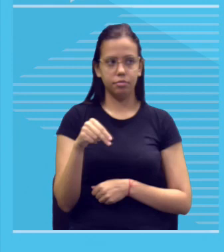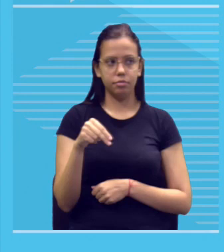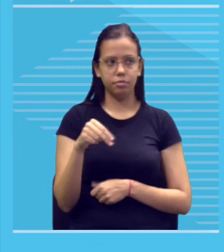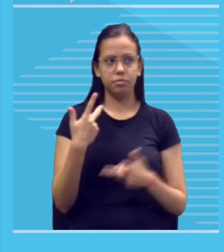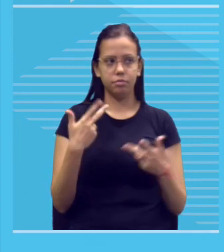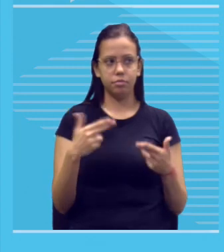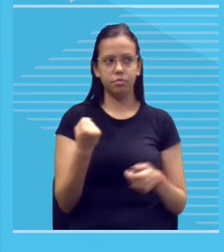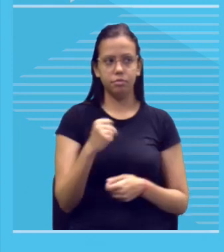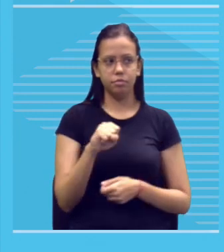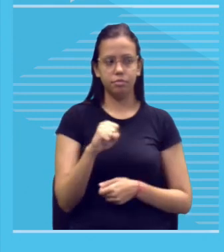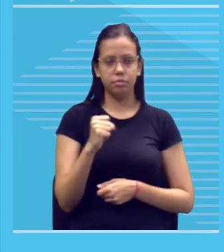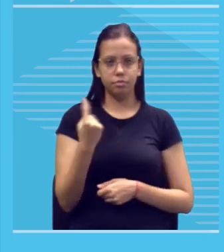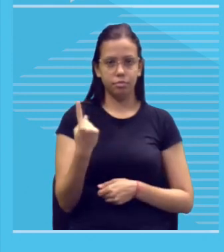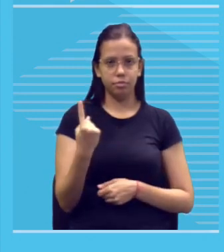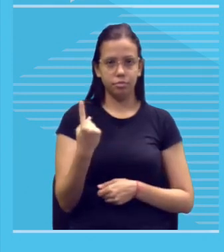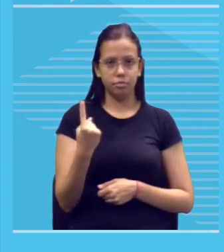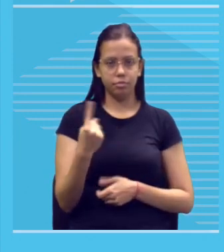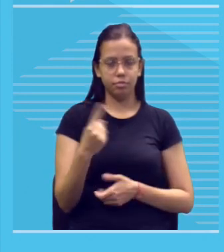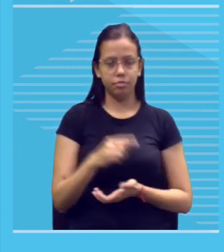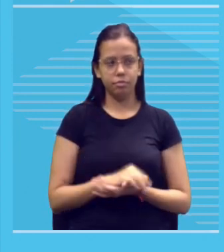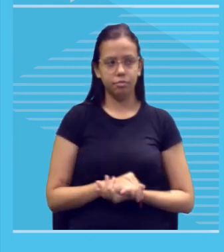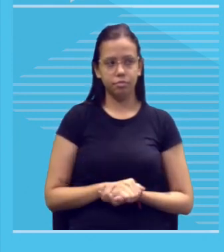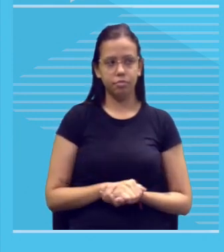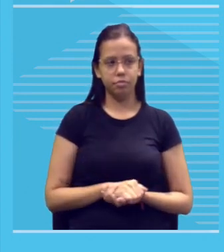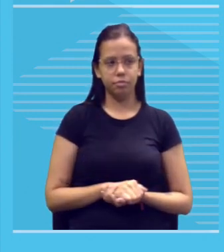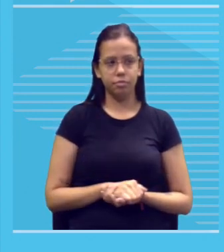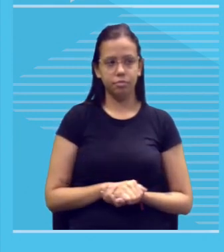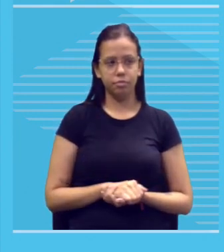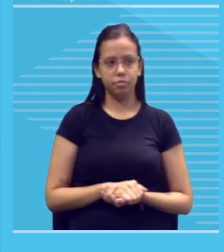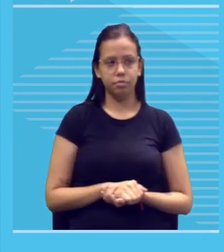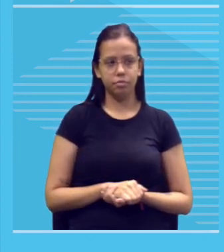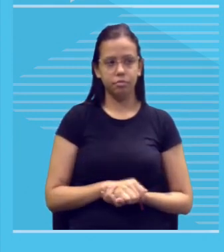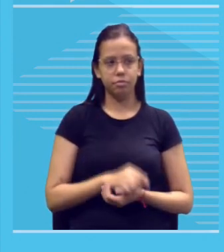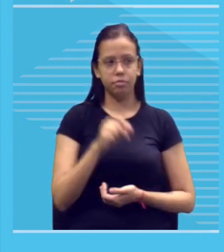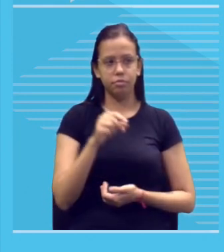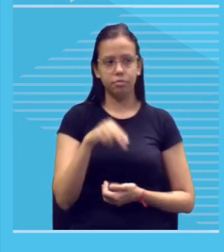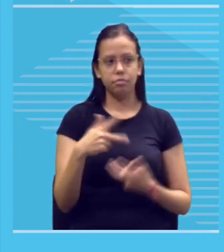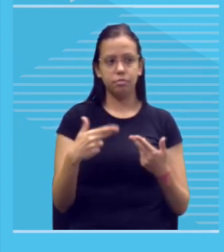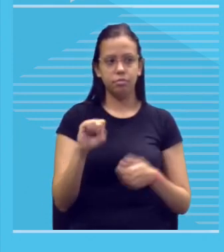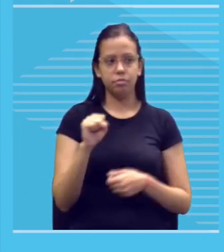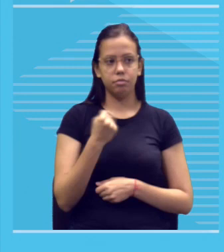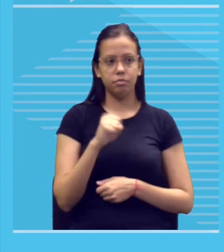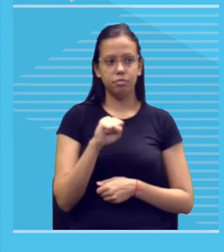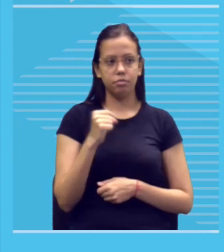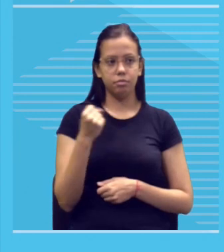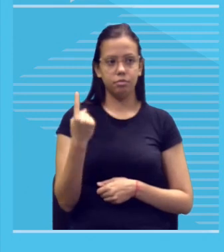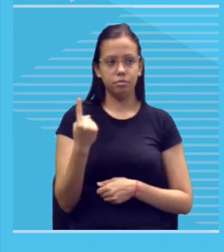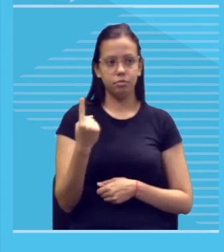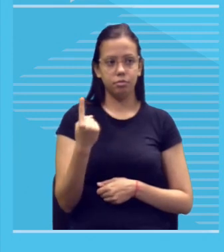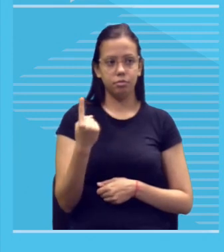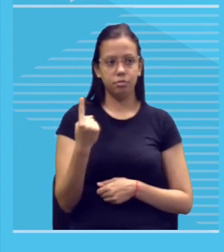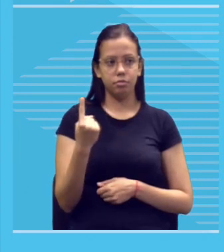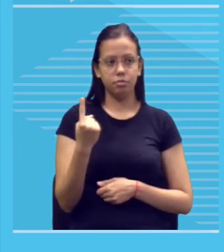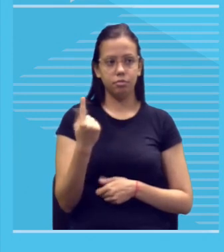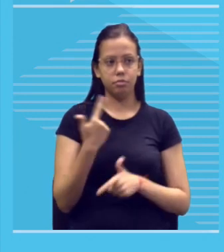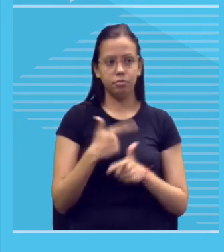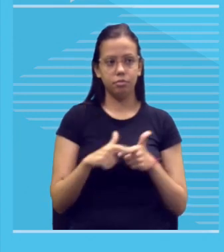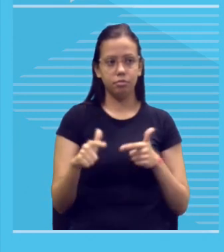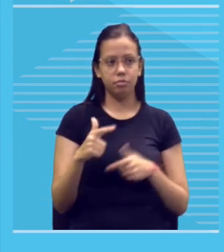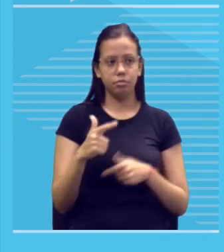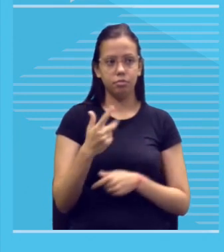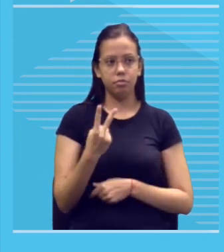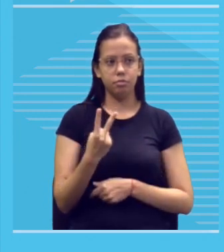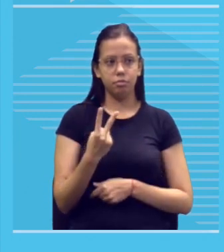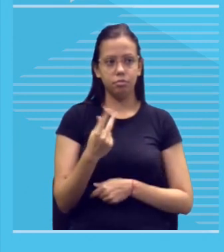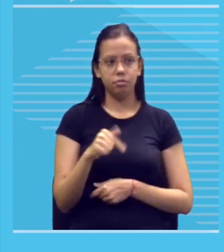igual a 81 então n = 81 sobre